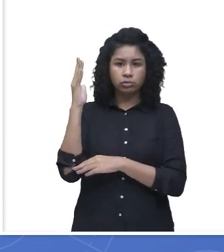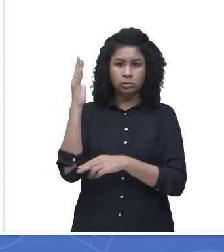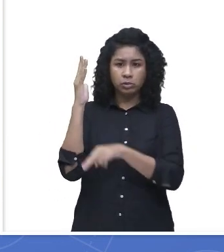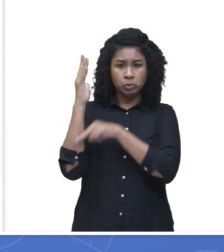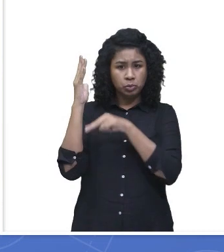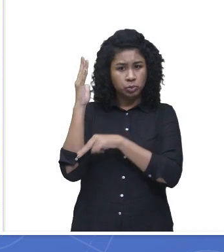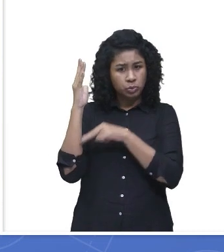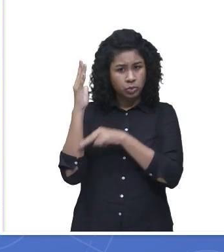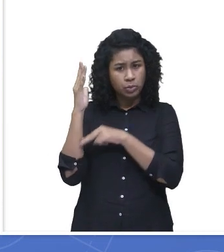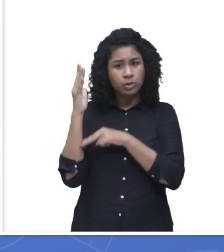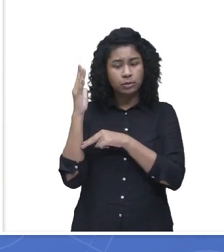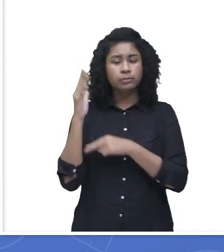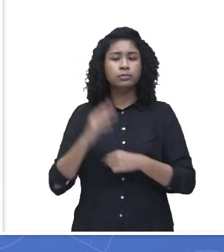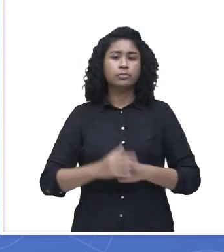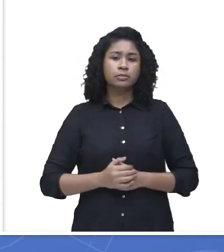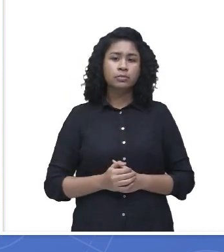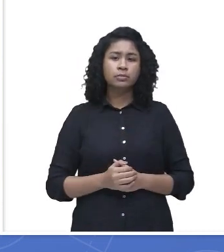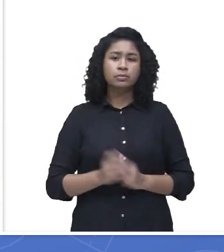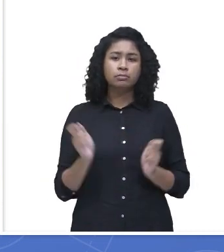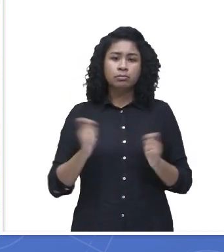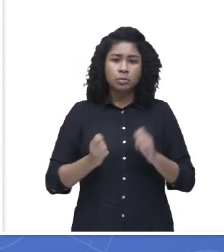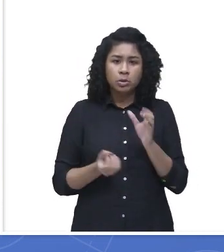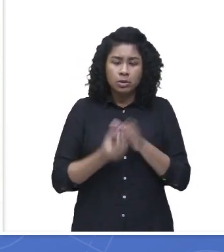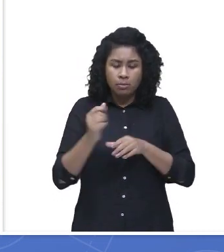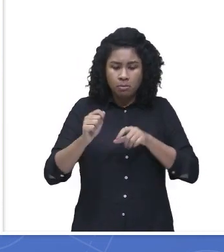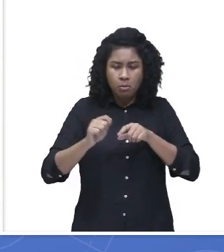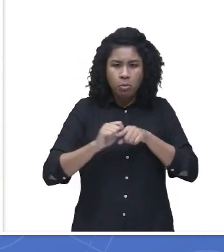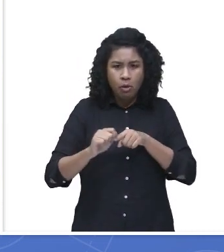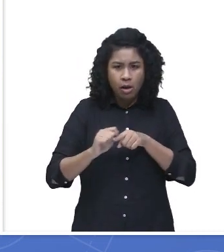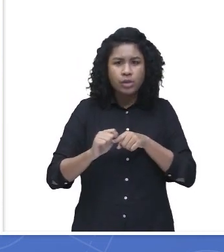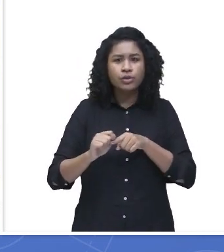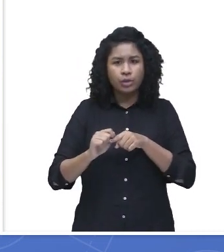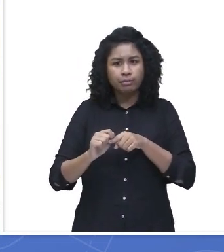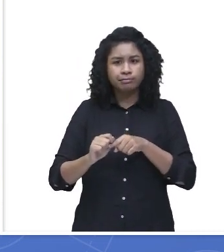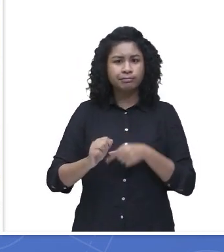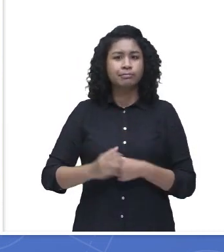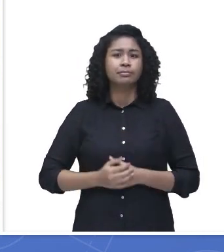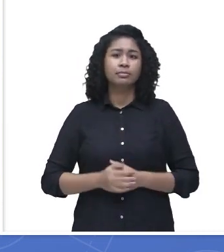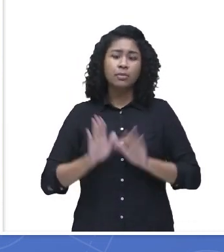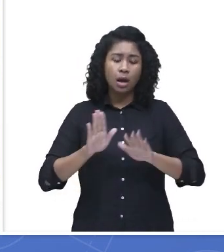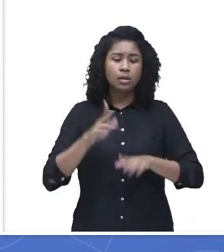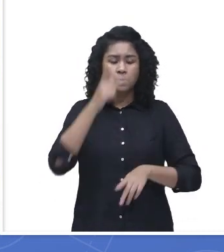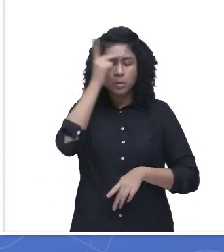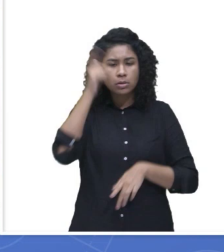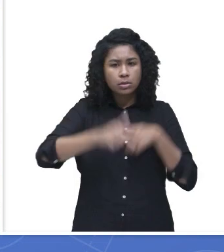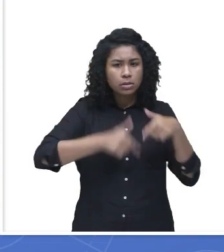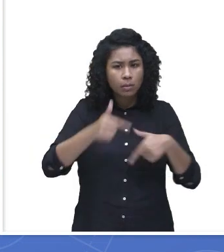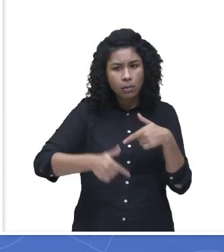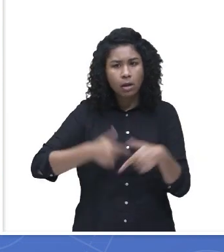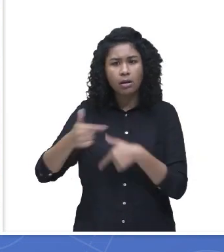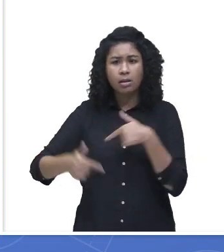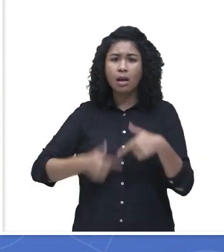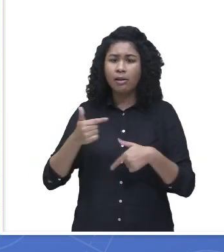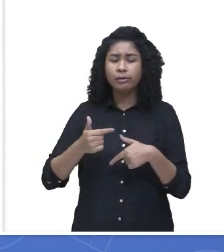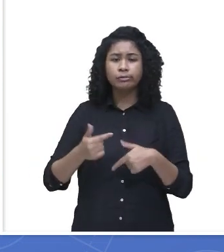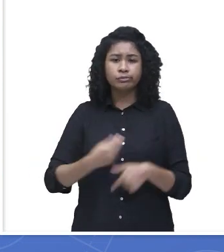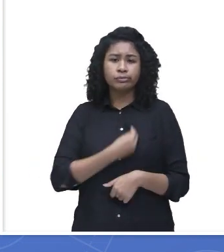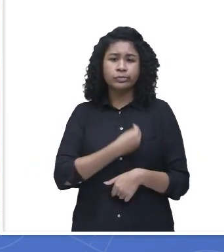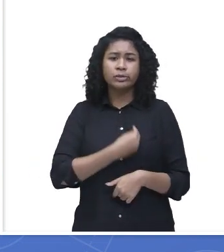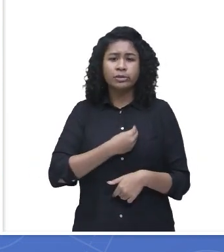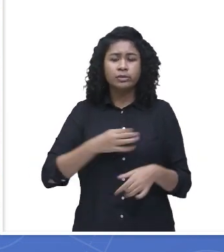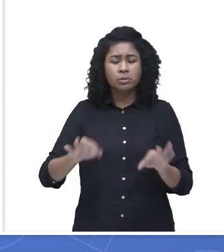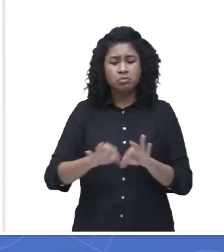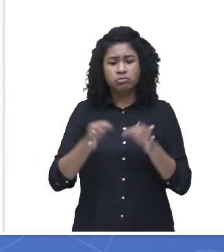terra, de onde extraía a borracha, mas os seus trabalhadores viviam em miséria. Aqueles que saíram lá do Nordeste, né,